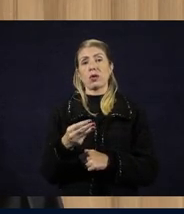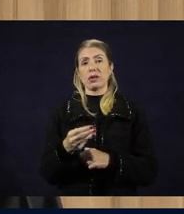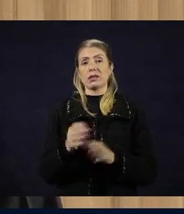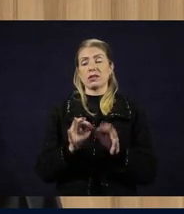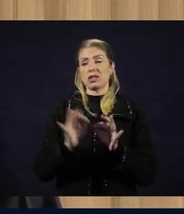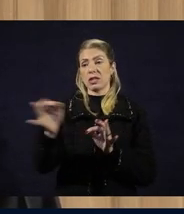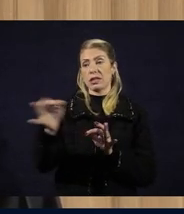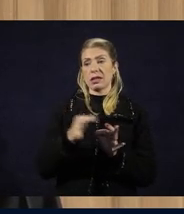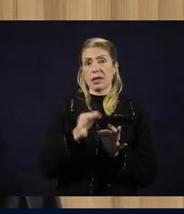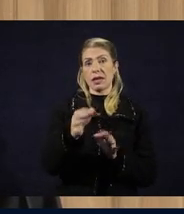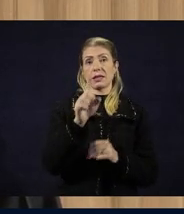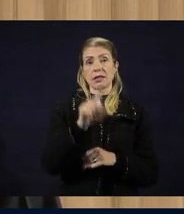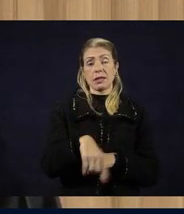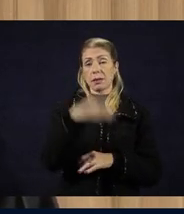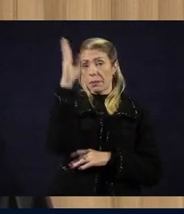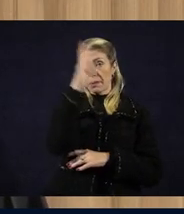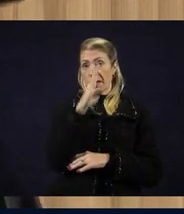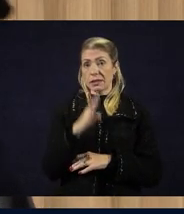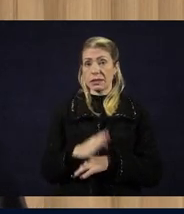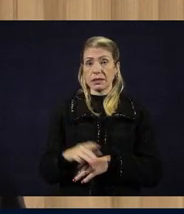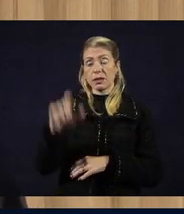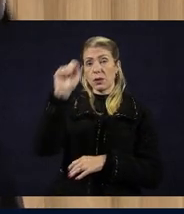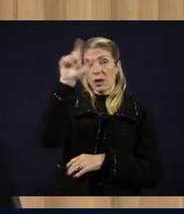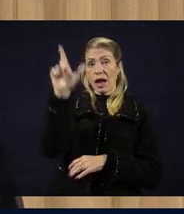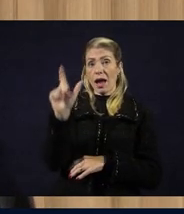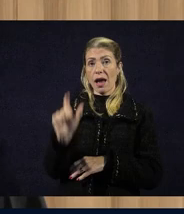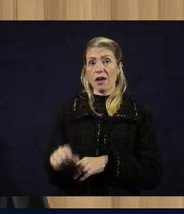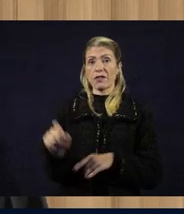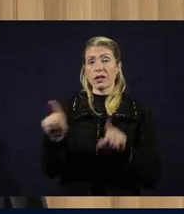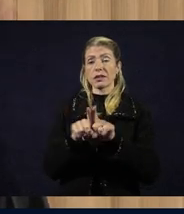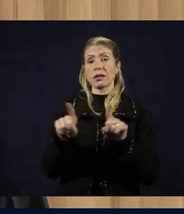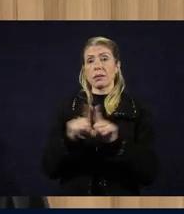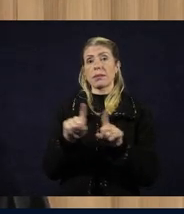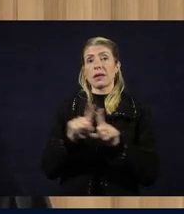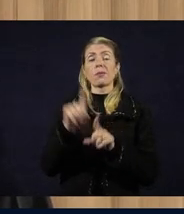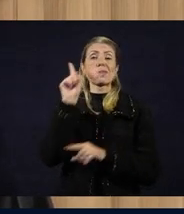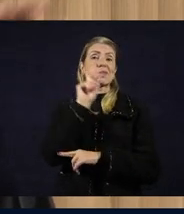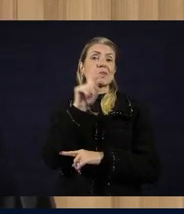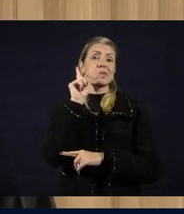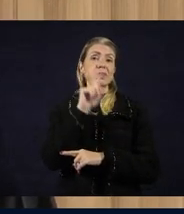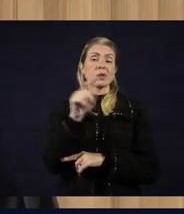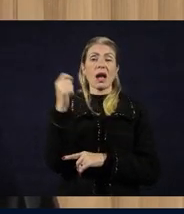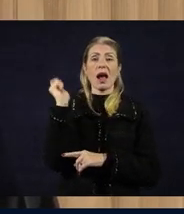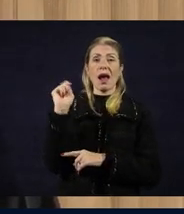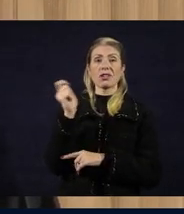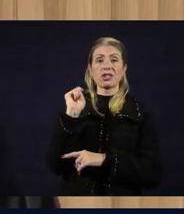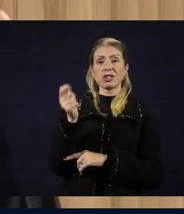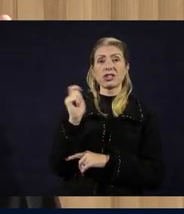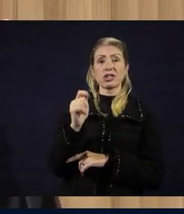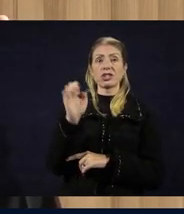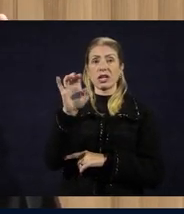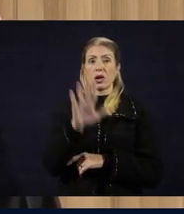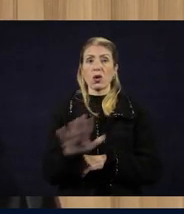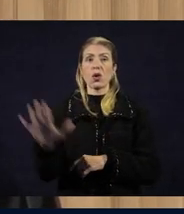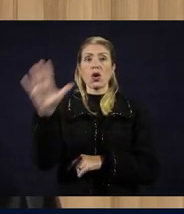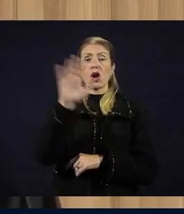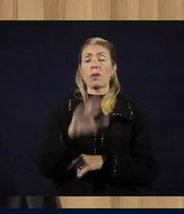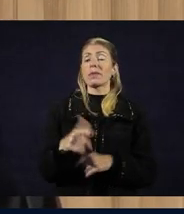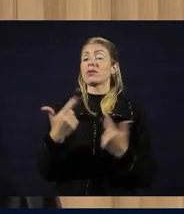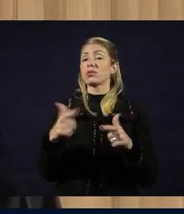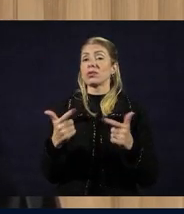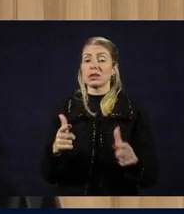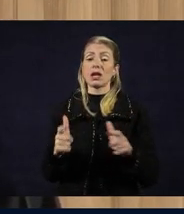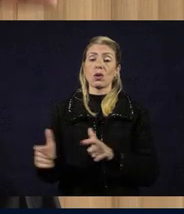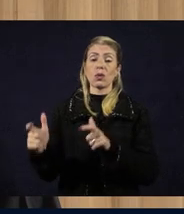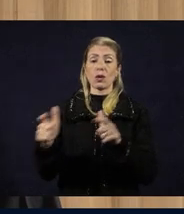Brasil África porque o resto do mundo Estados Unidos Argentina e Europa não tem mais áreas novas para oferecer então